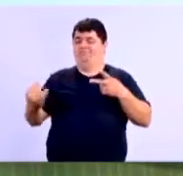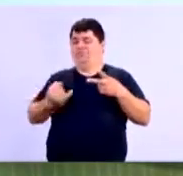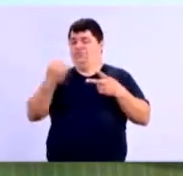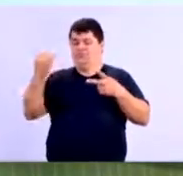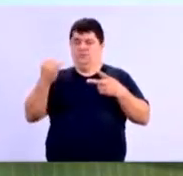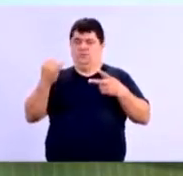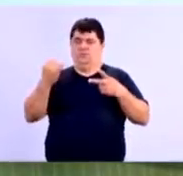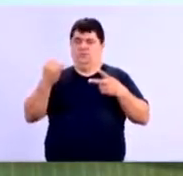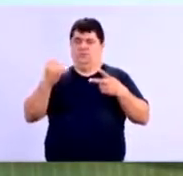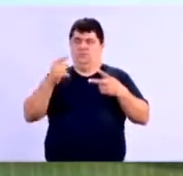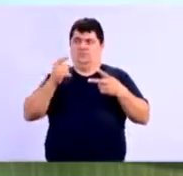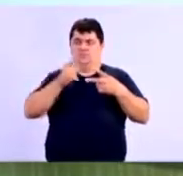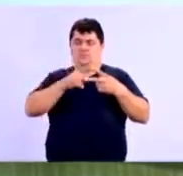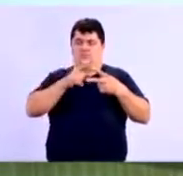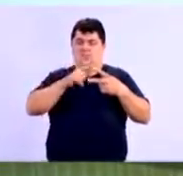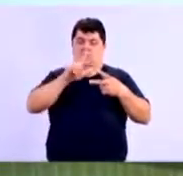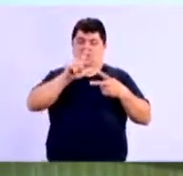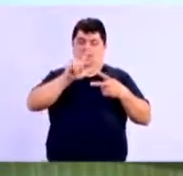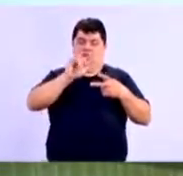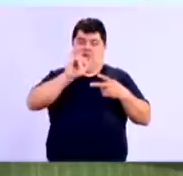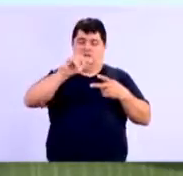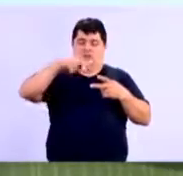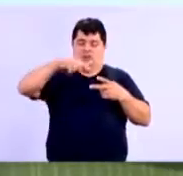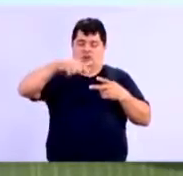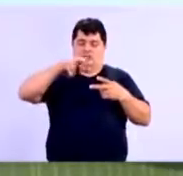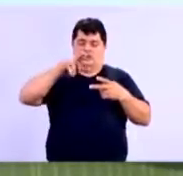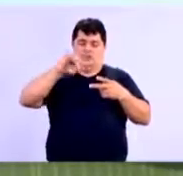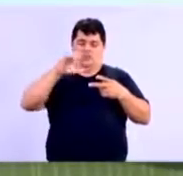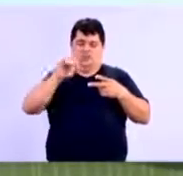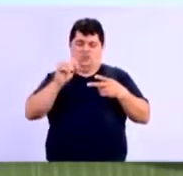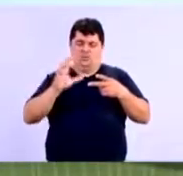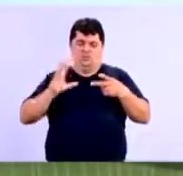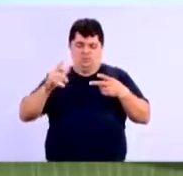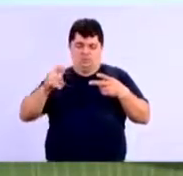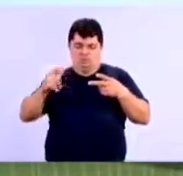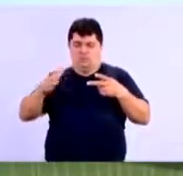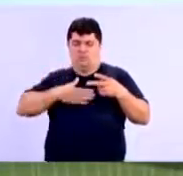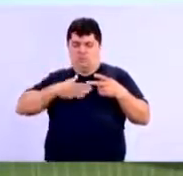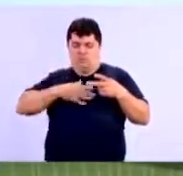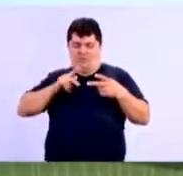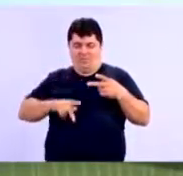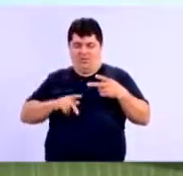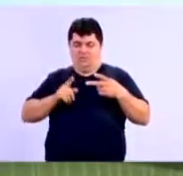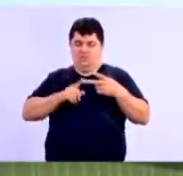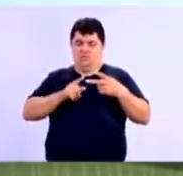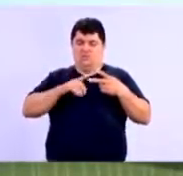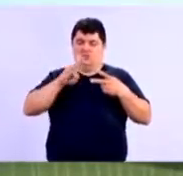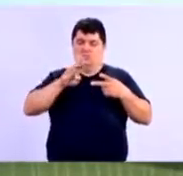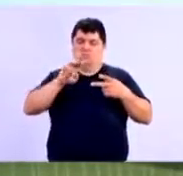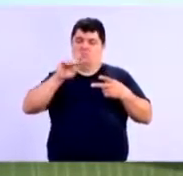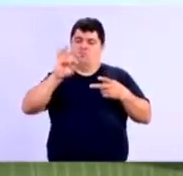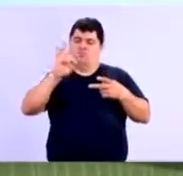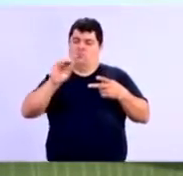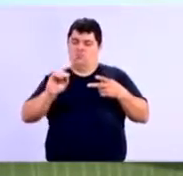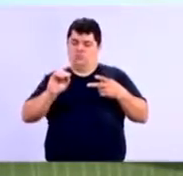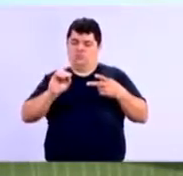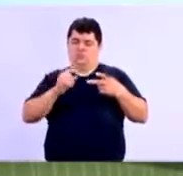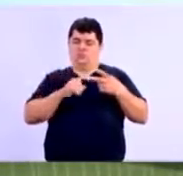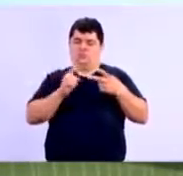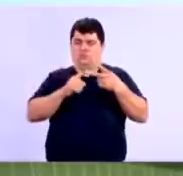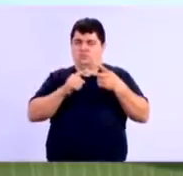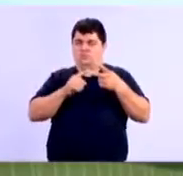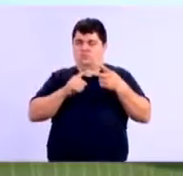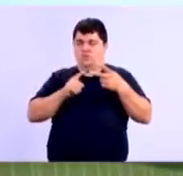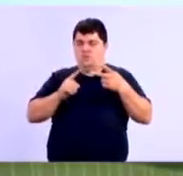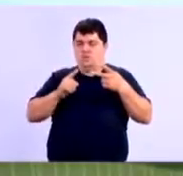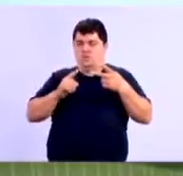falando. A gente quer saber do líquido, quanto sobrou lá no final, e do bruto. Por que do bruto? O bruto está relacionado, o que sobra do bruto